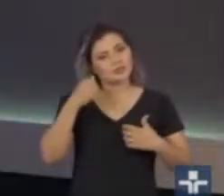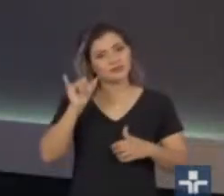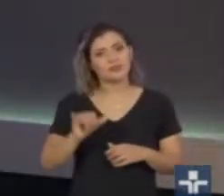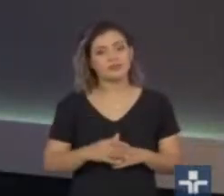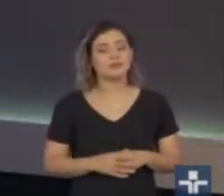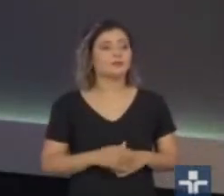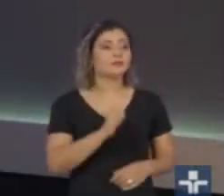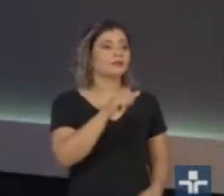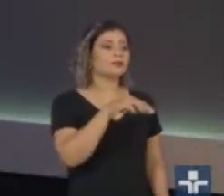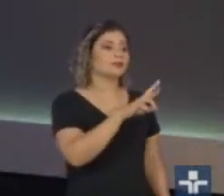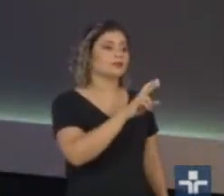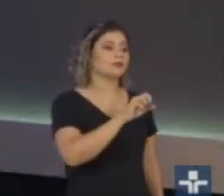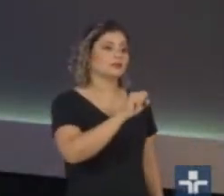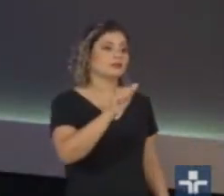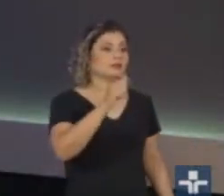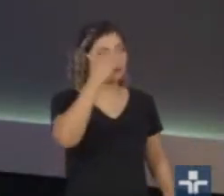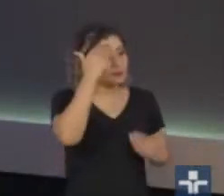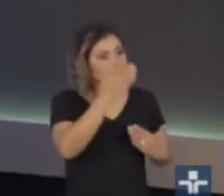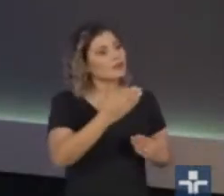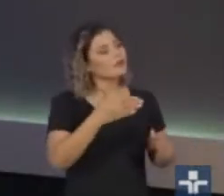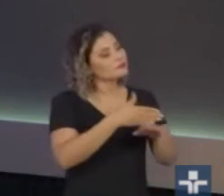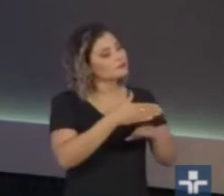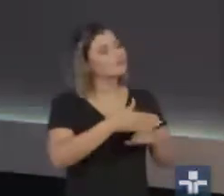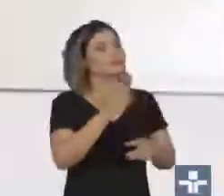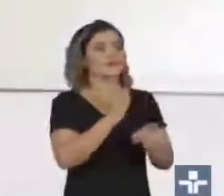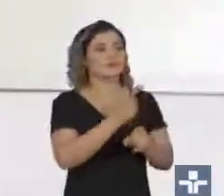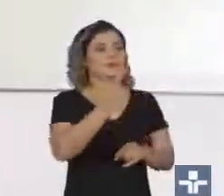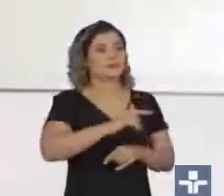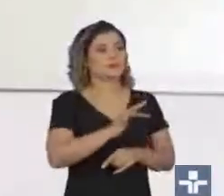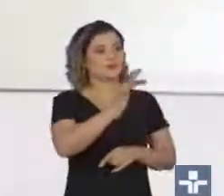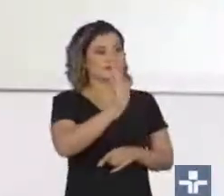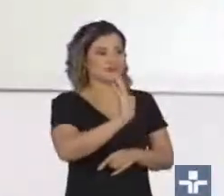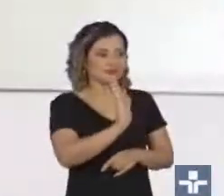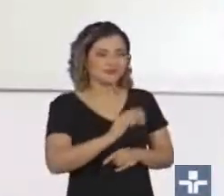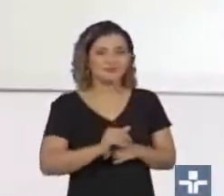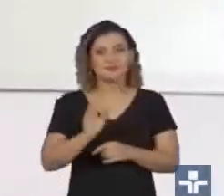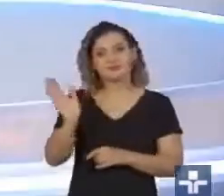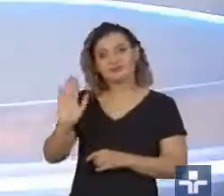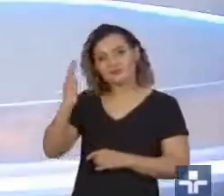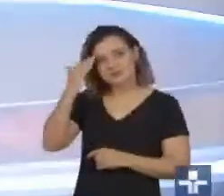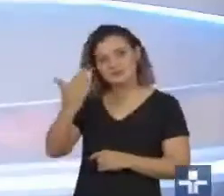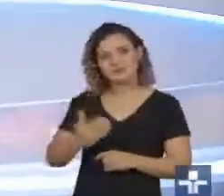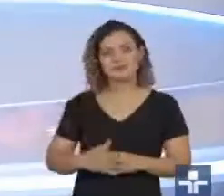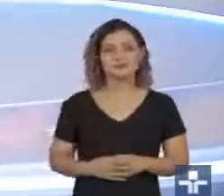Obrigada, Andressa. Muito obrigada por estar conosco e até a próxima. Até a próxima. Obrigada.